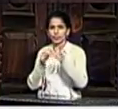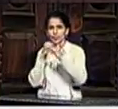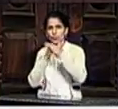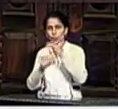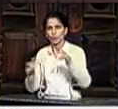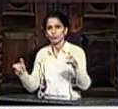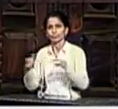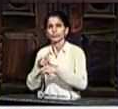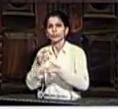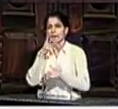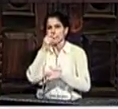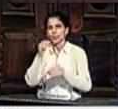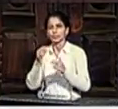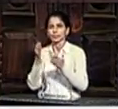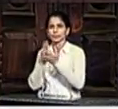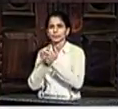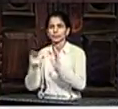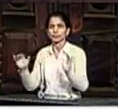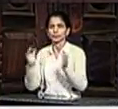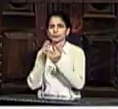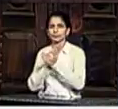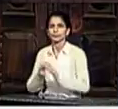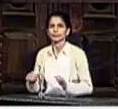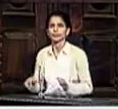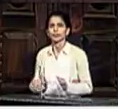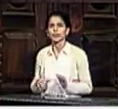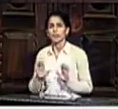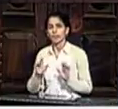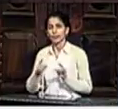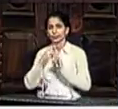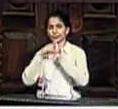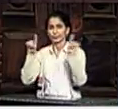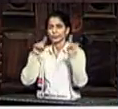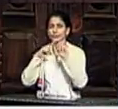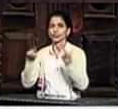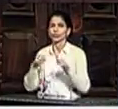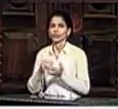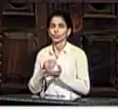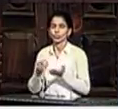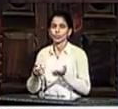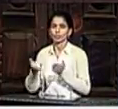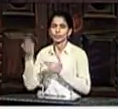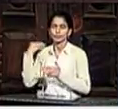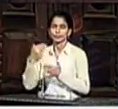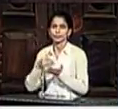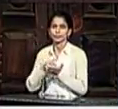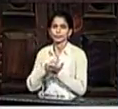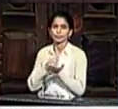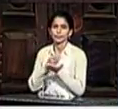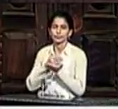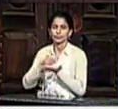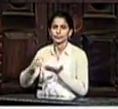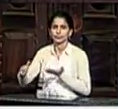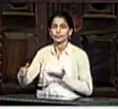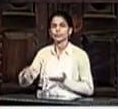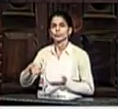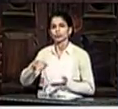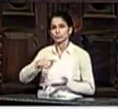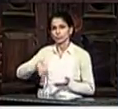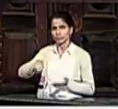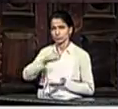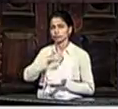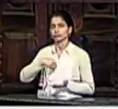está acabando, mas criticaram quando estava iniciando. O aluguel social foi criado pelo nosso